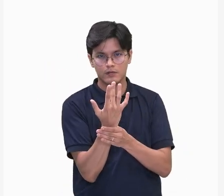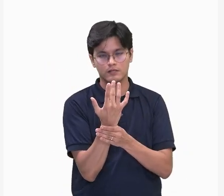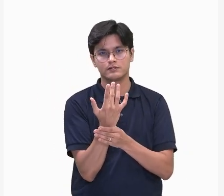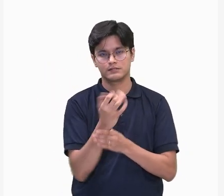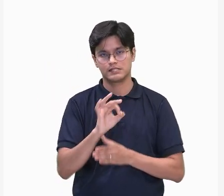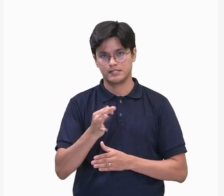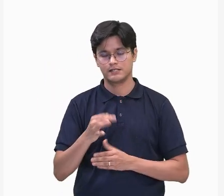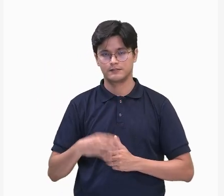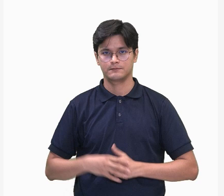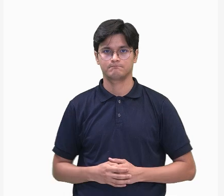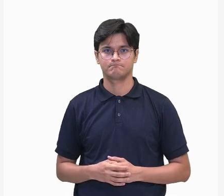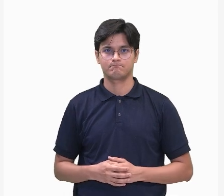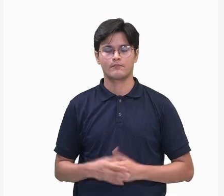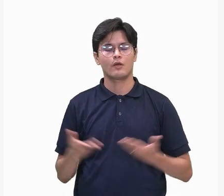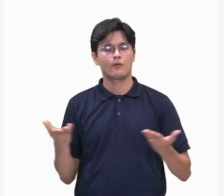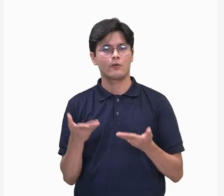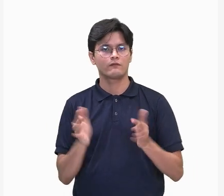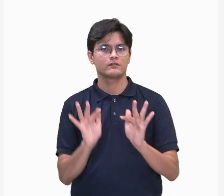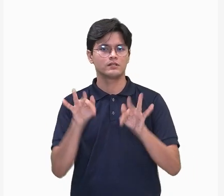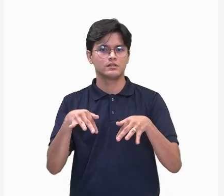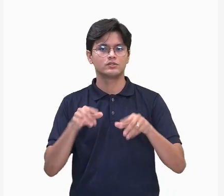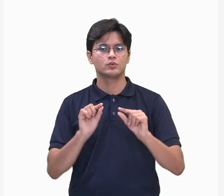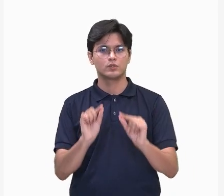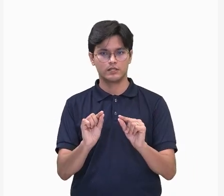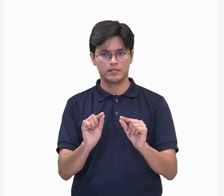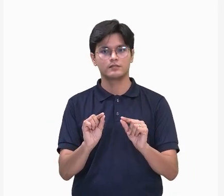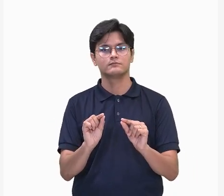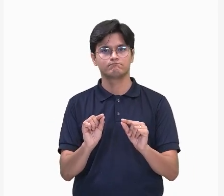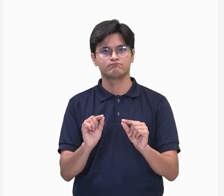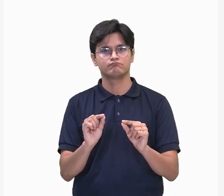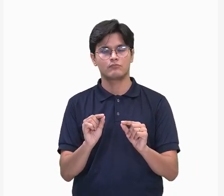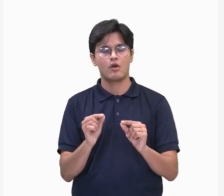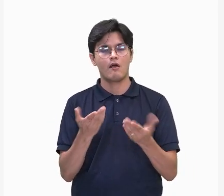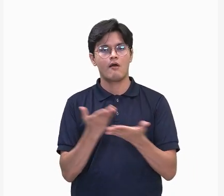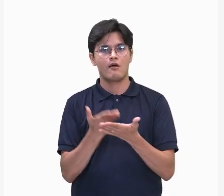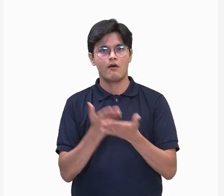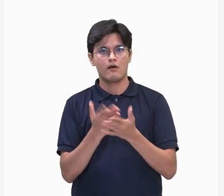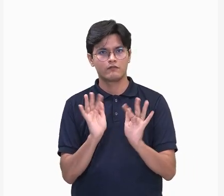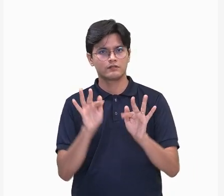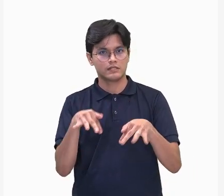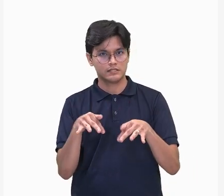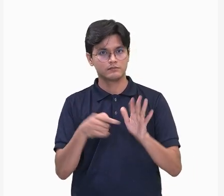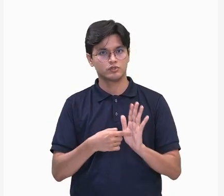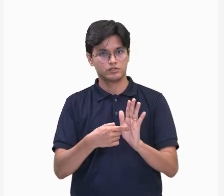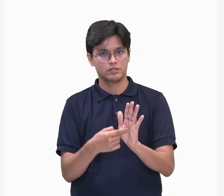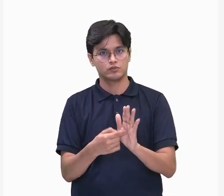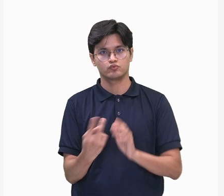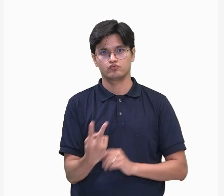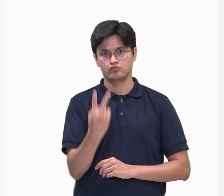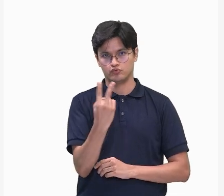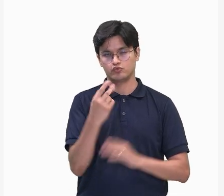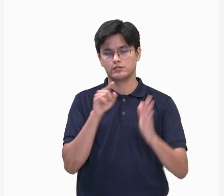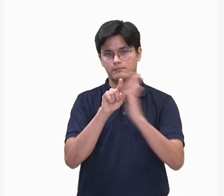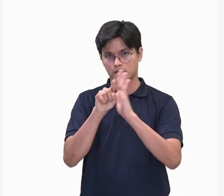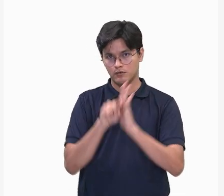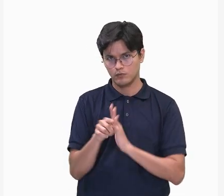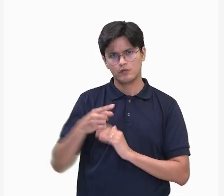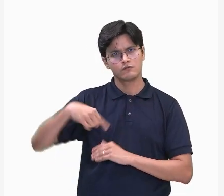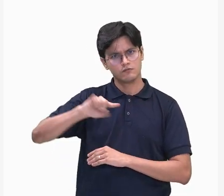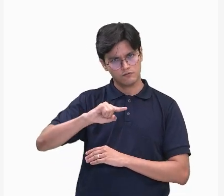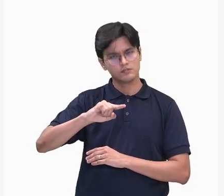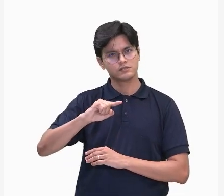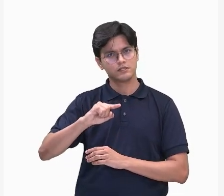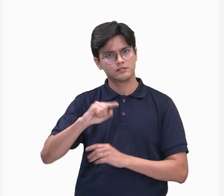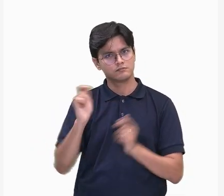aí a gente finaliza, né, a aula com mais duas perguntinhas. Vocês conseguem imaginar